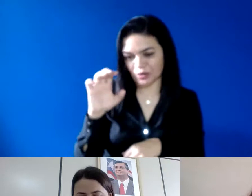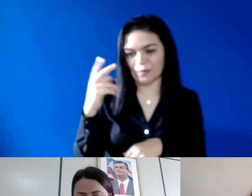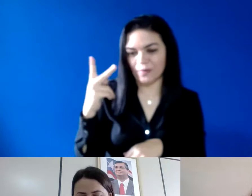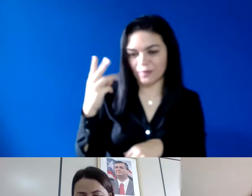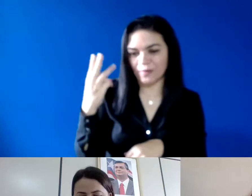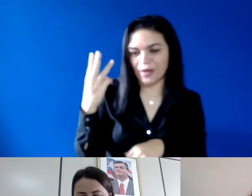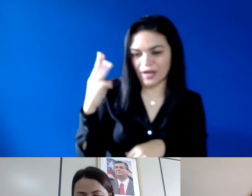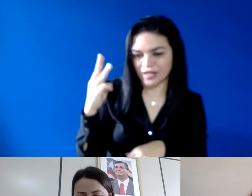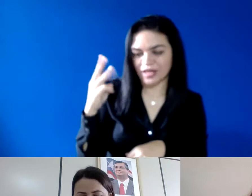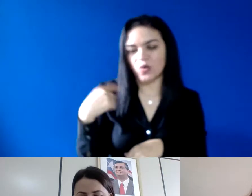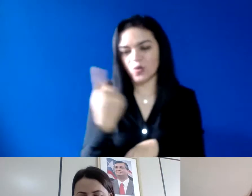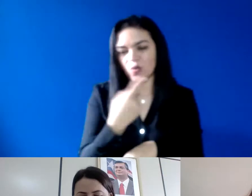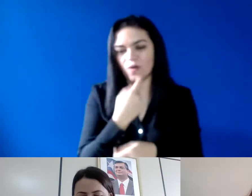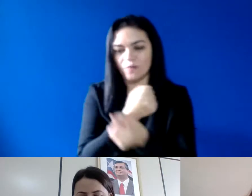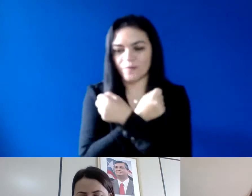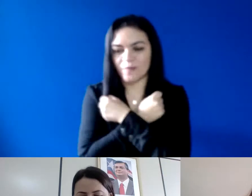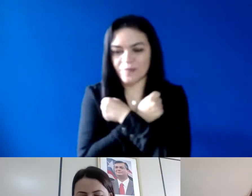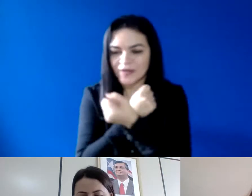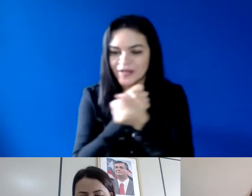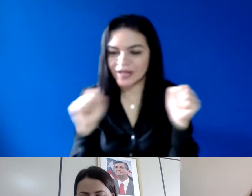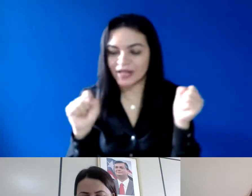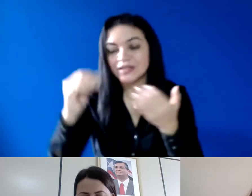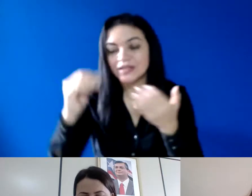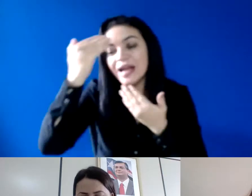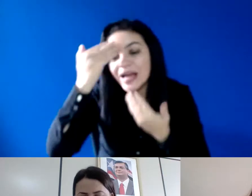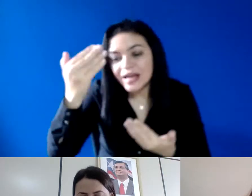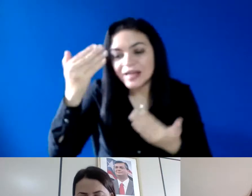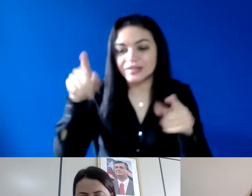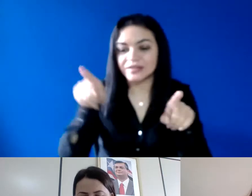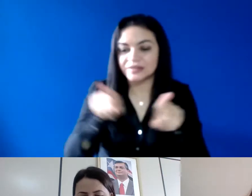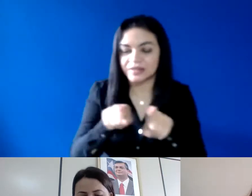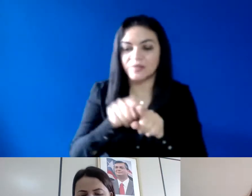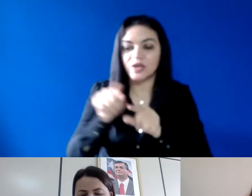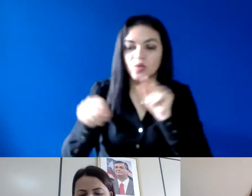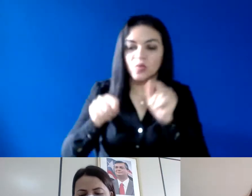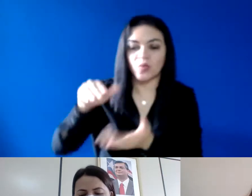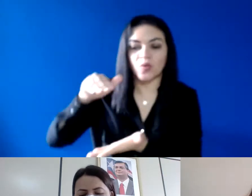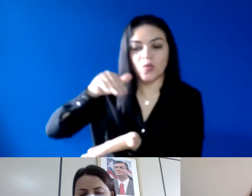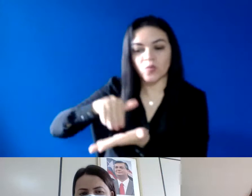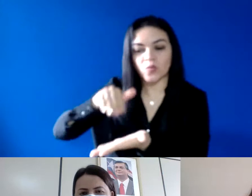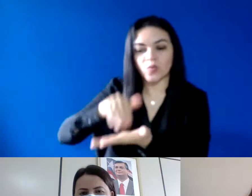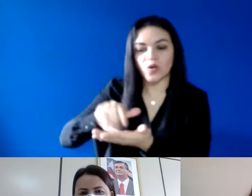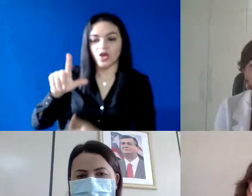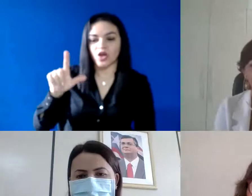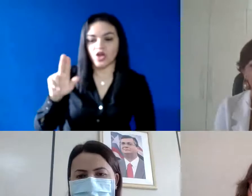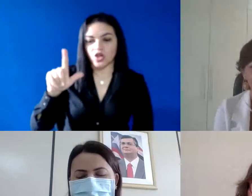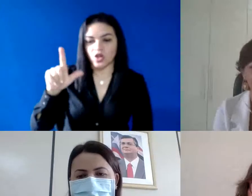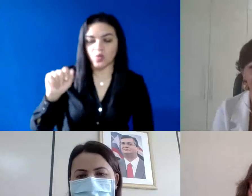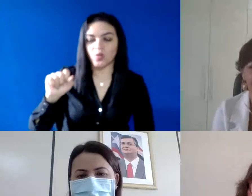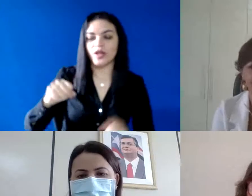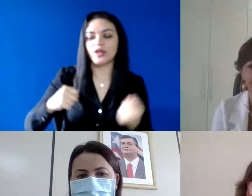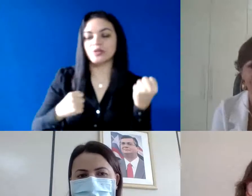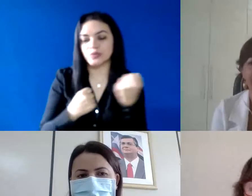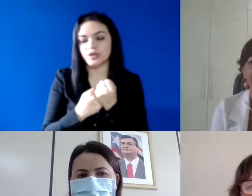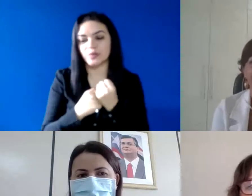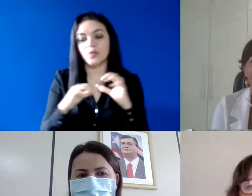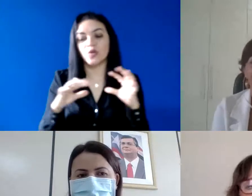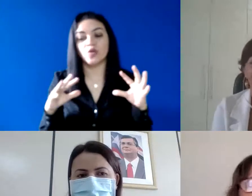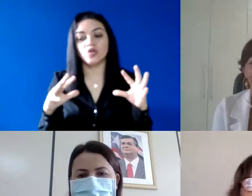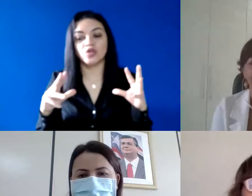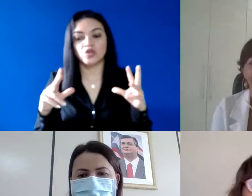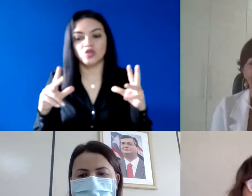um grande abraço a todas. Agradecer aqui para o secretário Lula, que nos apoiou em todos os momentos,